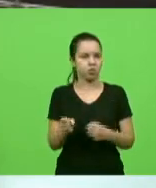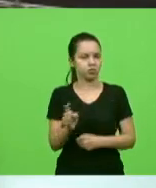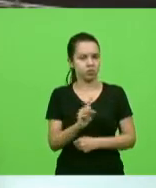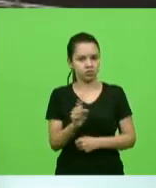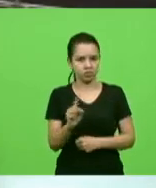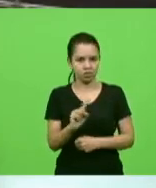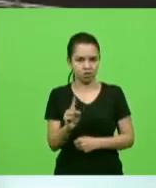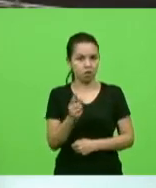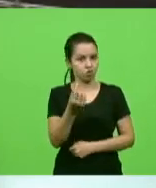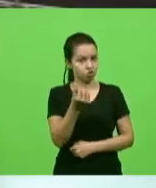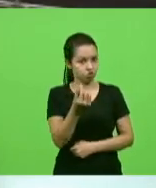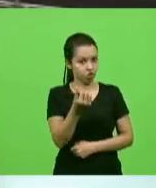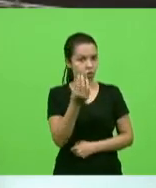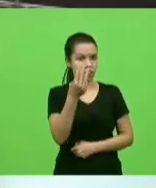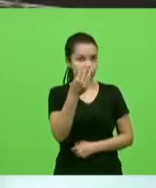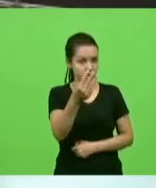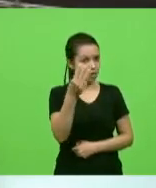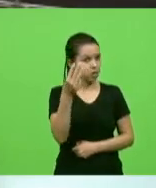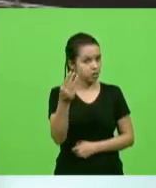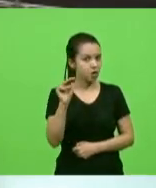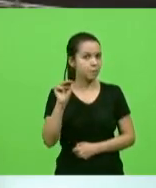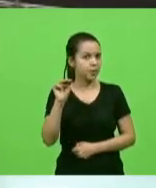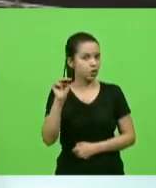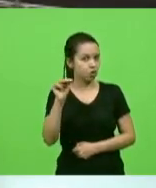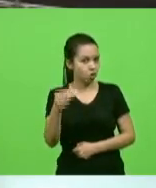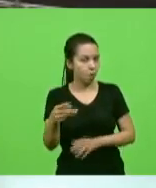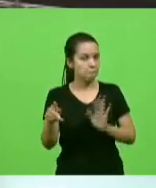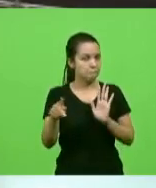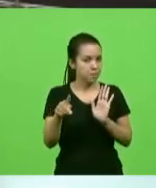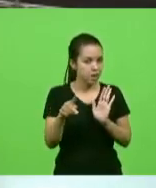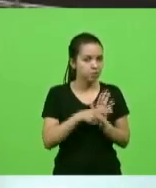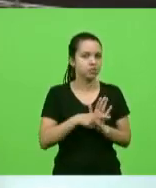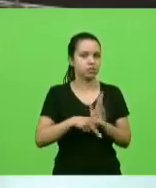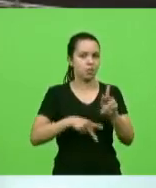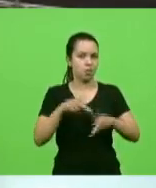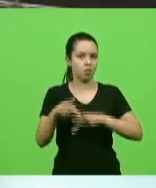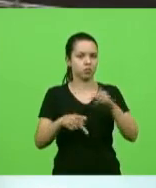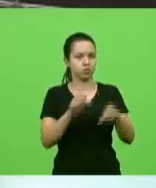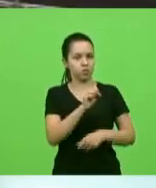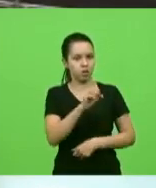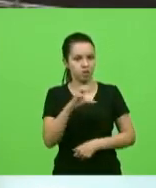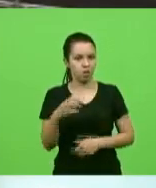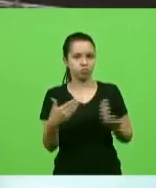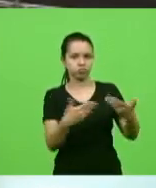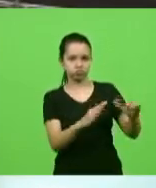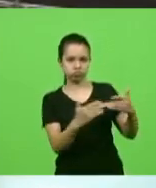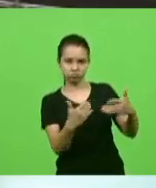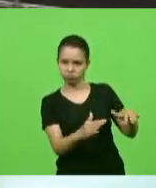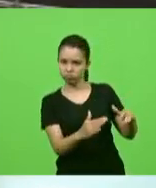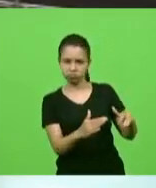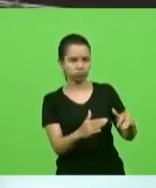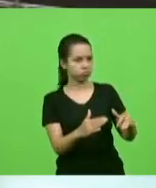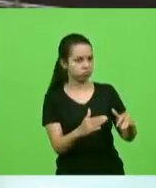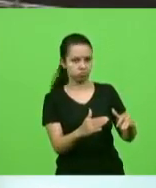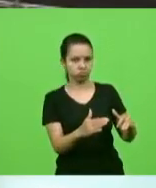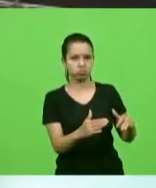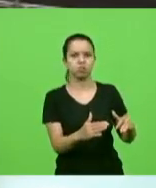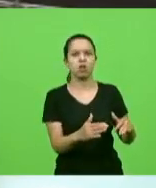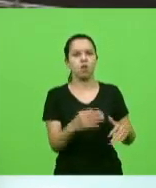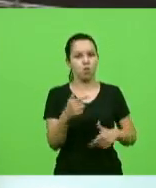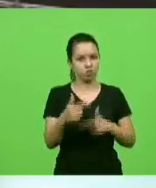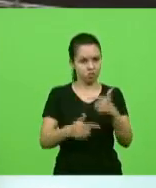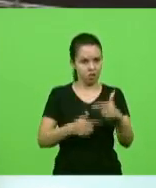e 33 milhões do Povo Catarinense fique engana-se os